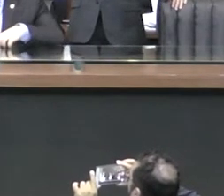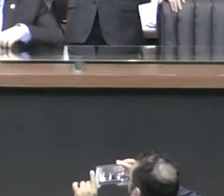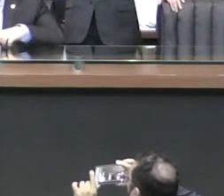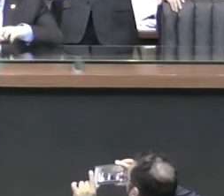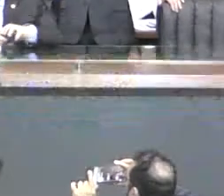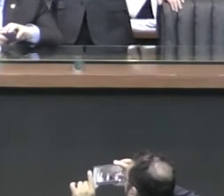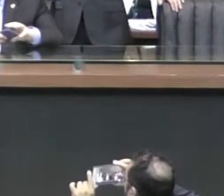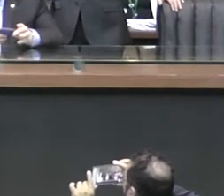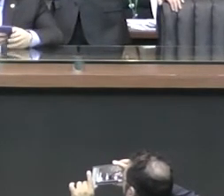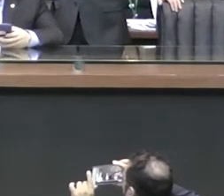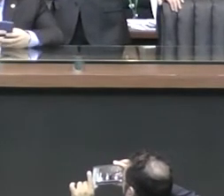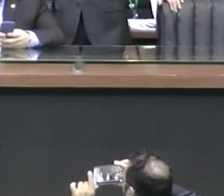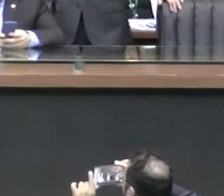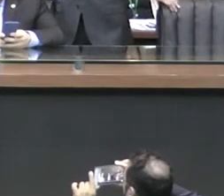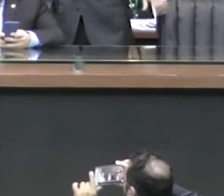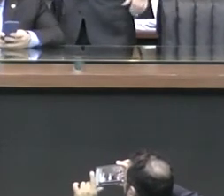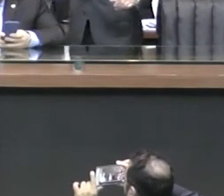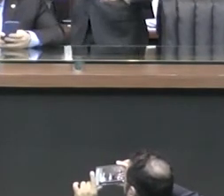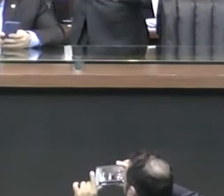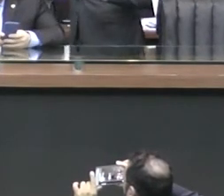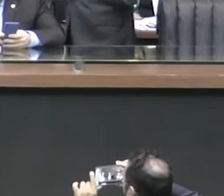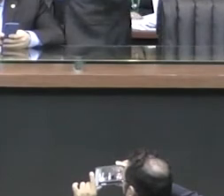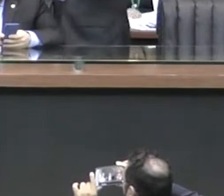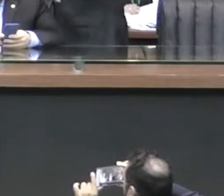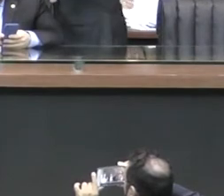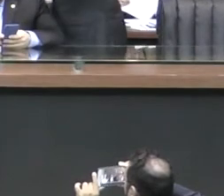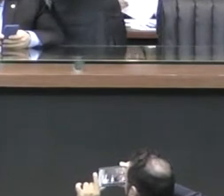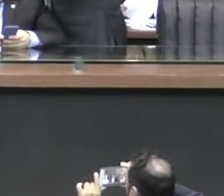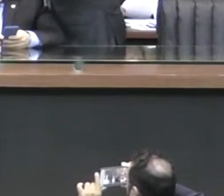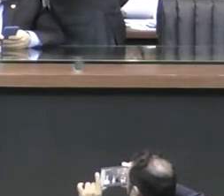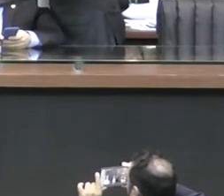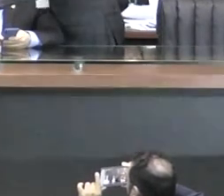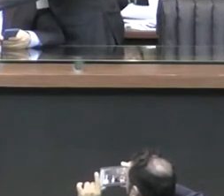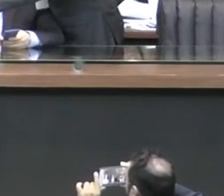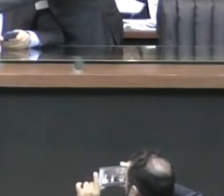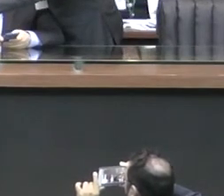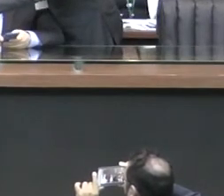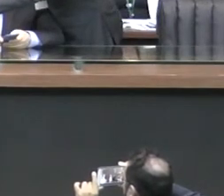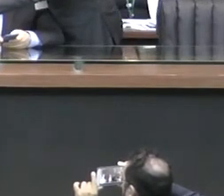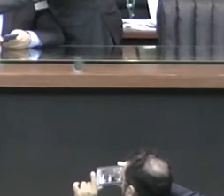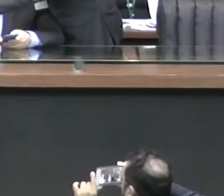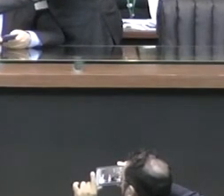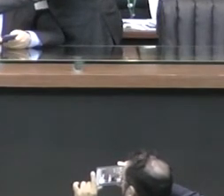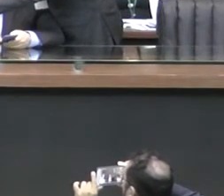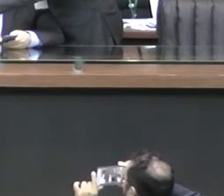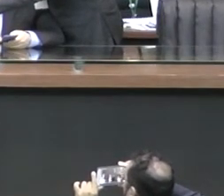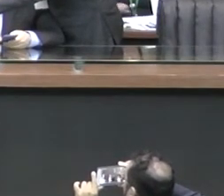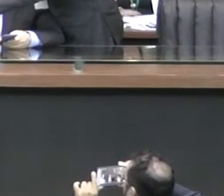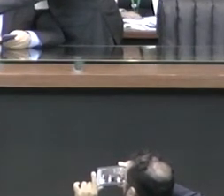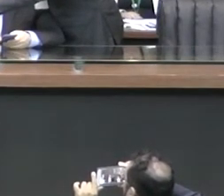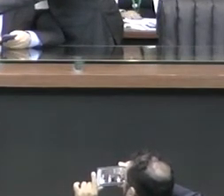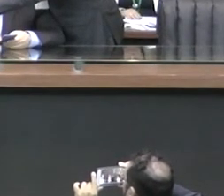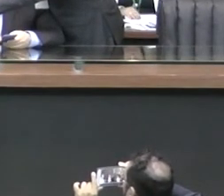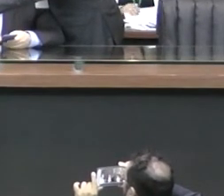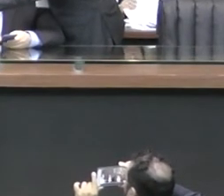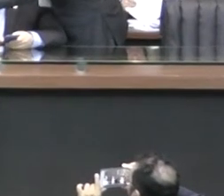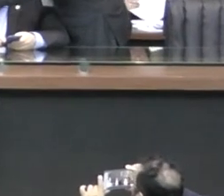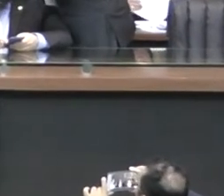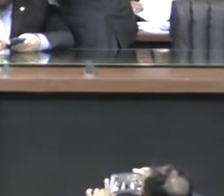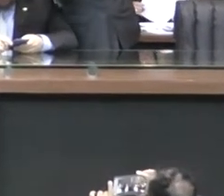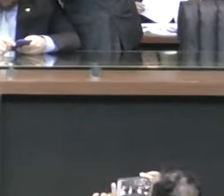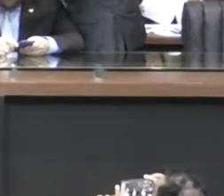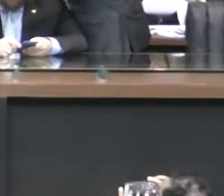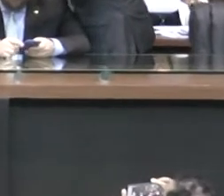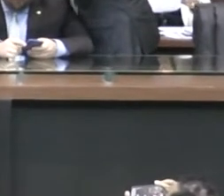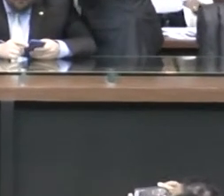que estariam presentes nesta casa e desde ontem não é desde hoje que o deputado Demilson Chagas está solicitando esse tempo que